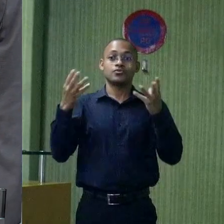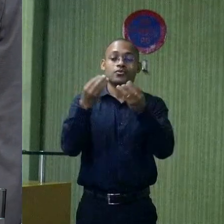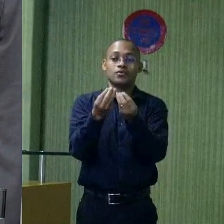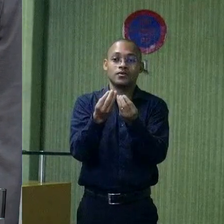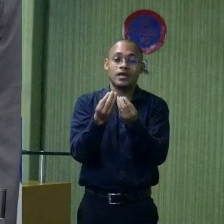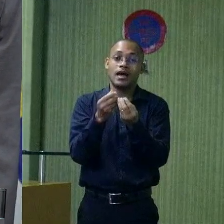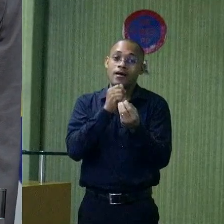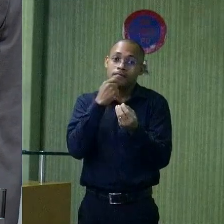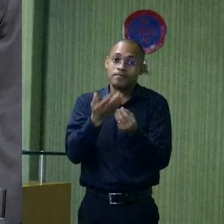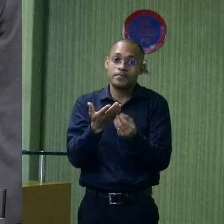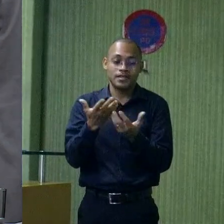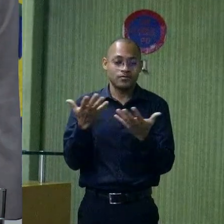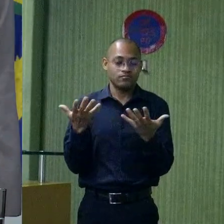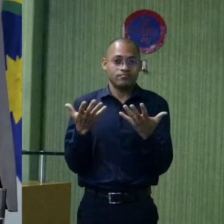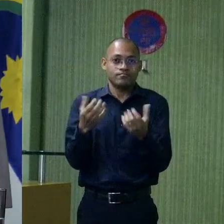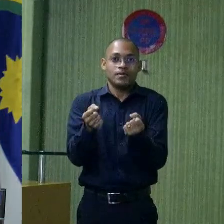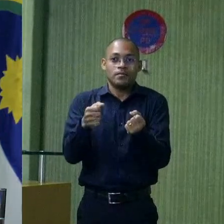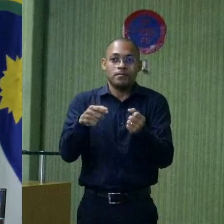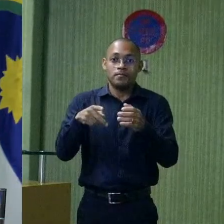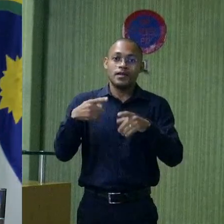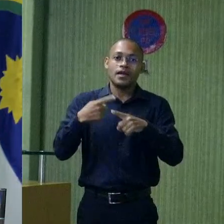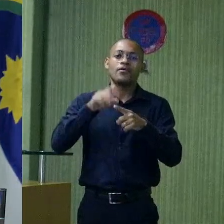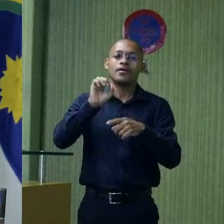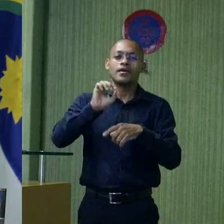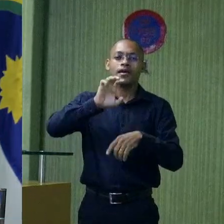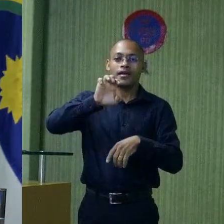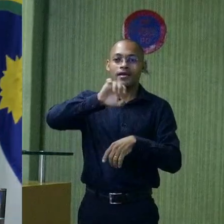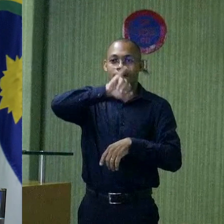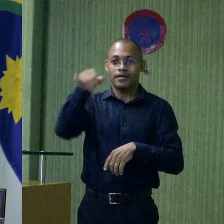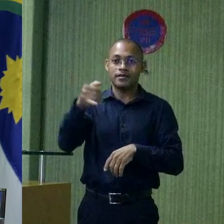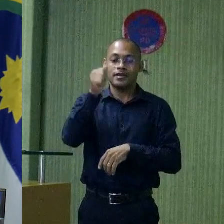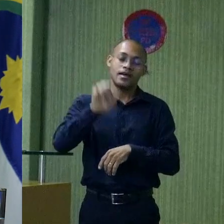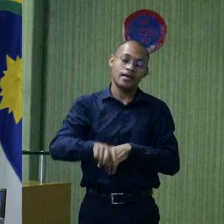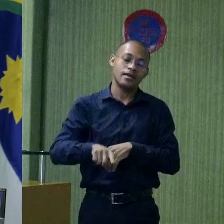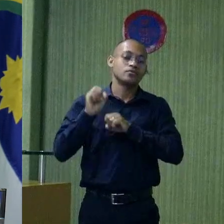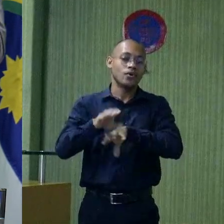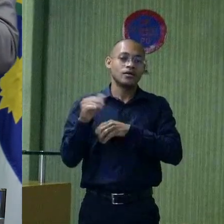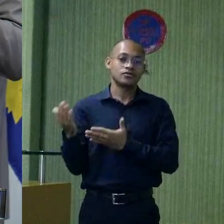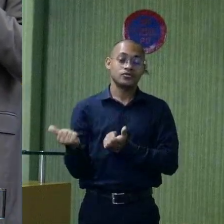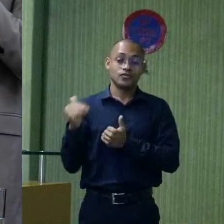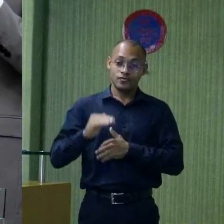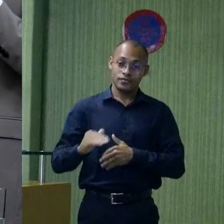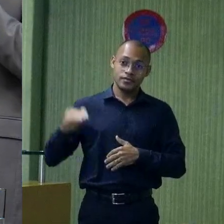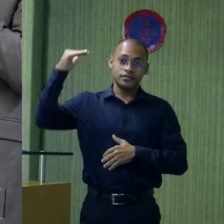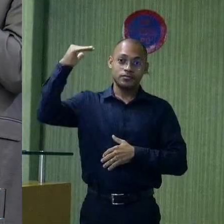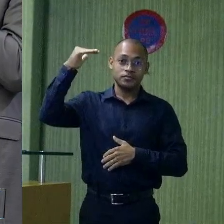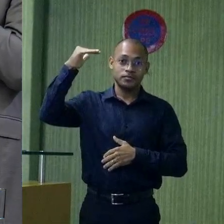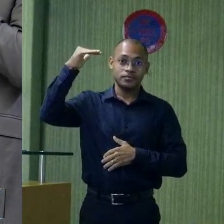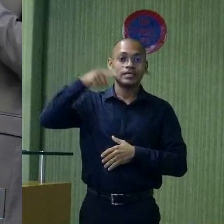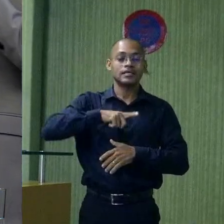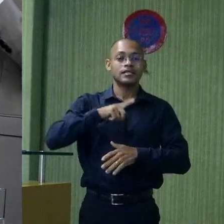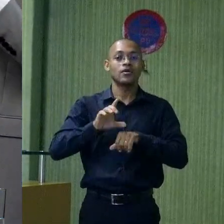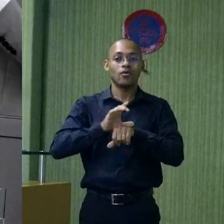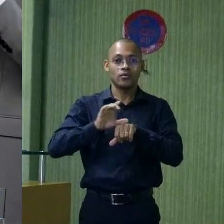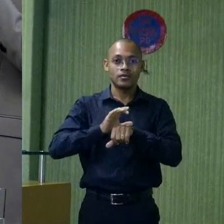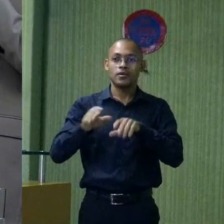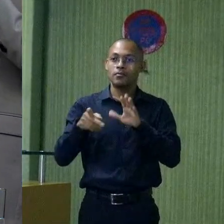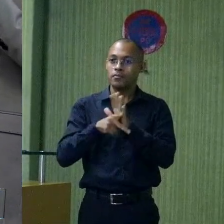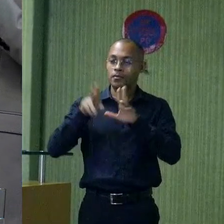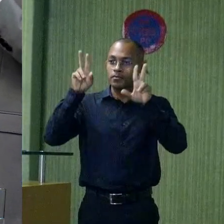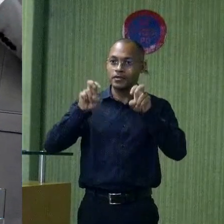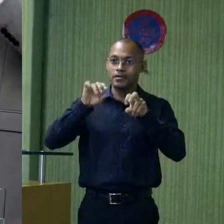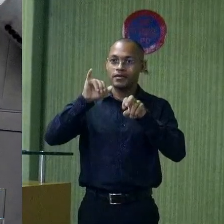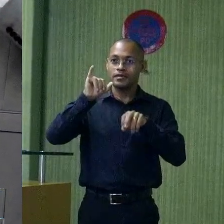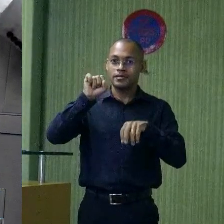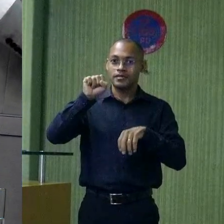tiveram acesso na propria idade que é justamente a eja a educação de jovens e adultos que tem uma previsão constitucional que é um tema que Isabela tem